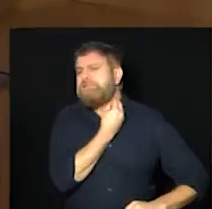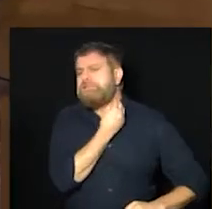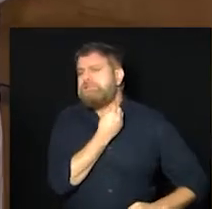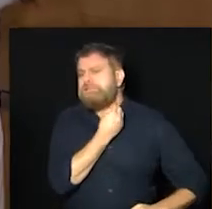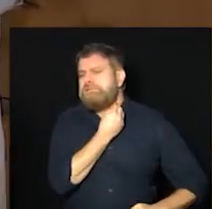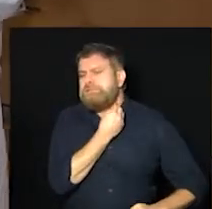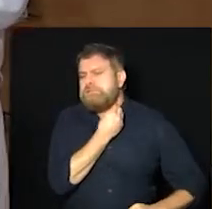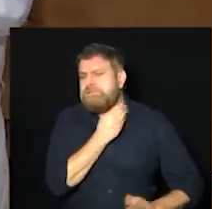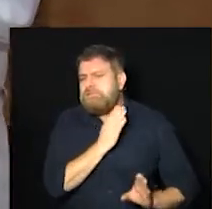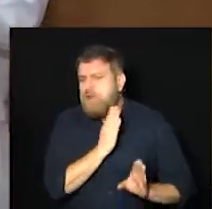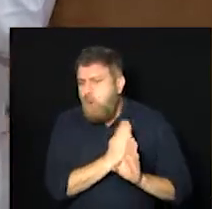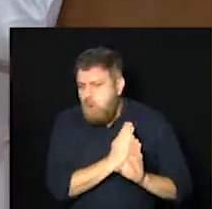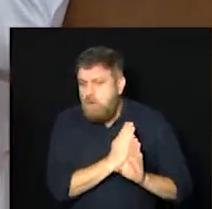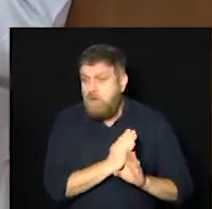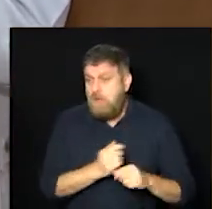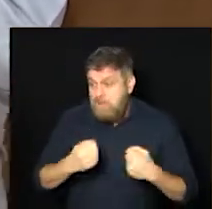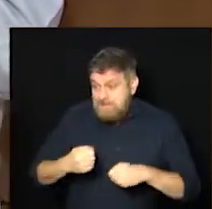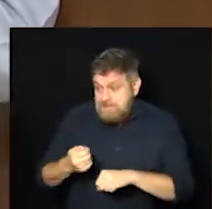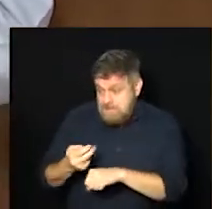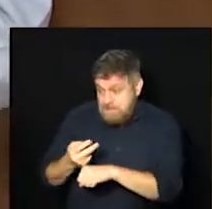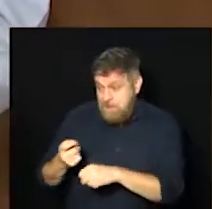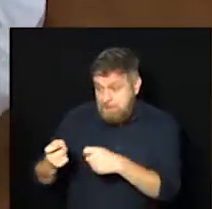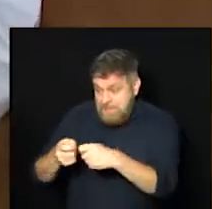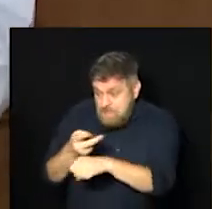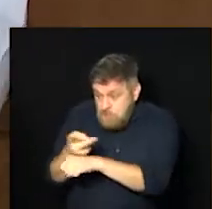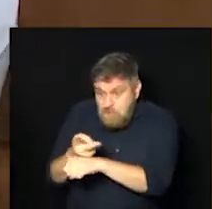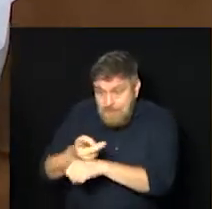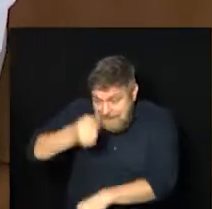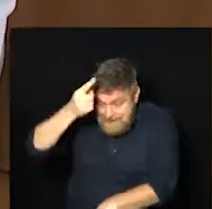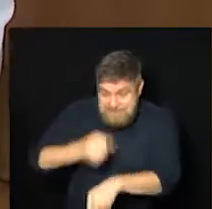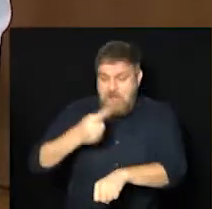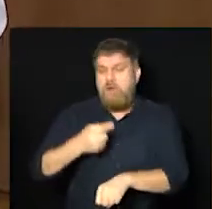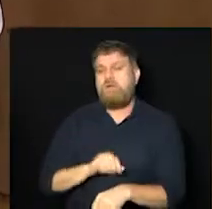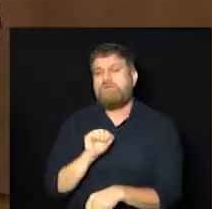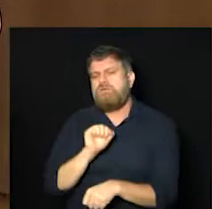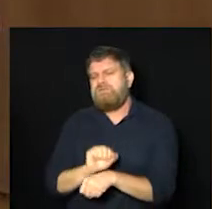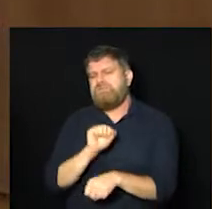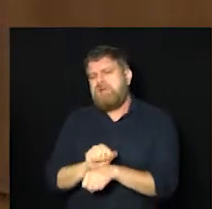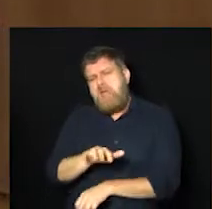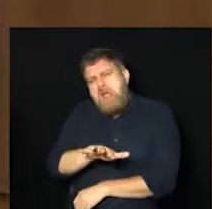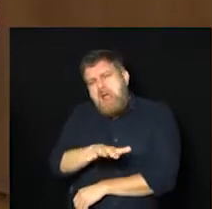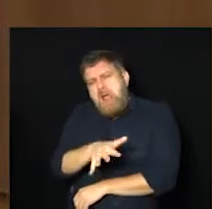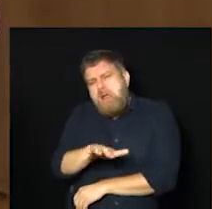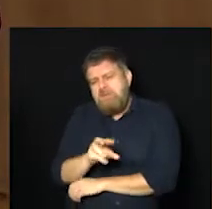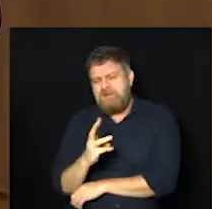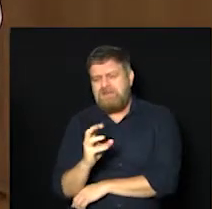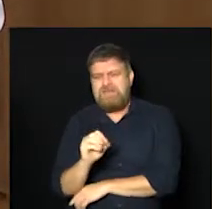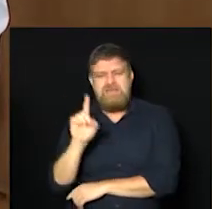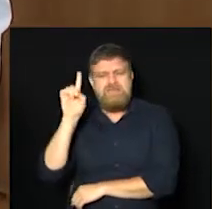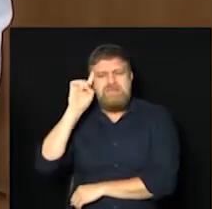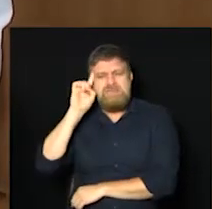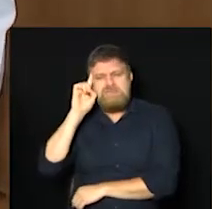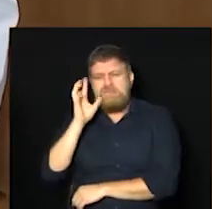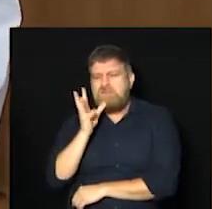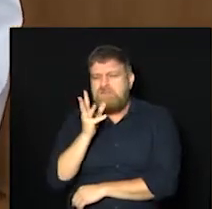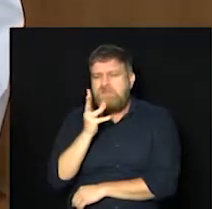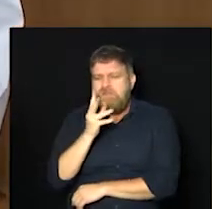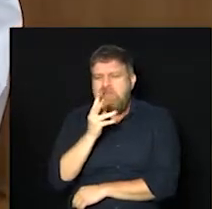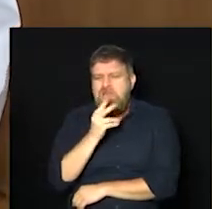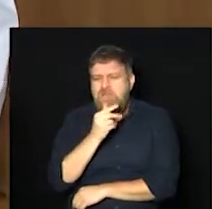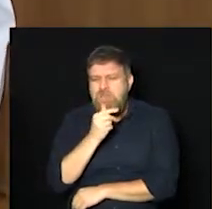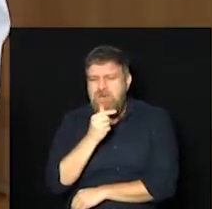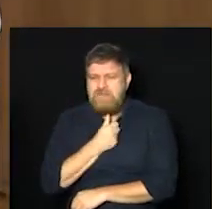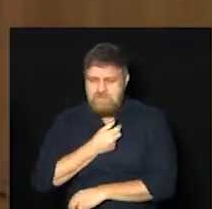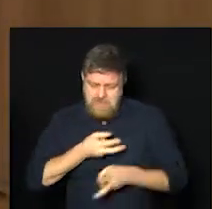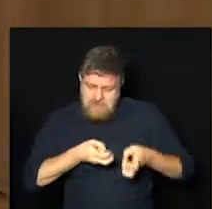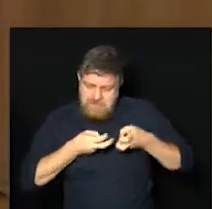por exemplo? A pessoa deve procurar um médico imediatamente ou deve esperar aproximadamente 30 dias, doutor? E também se muda de